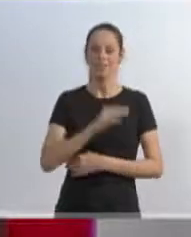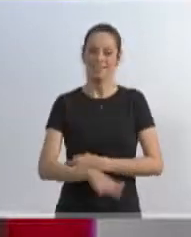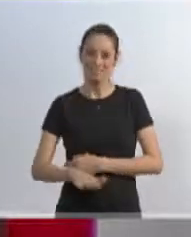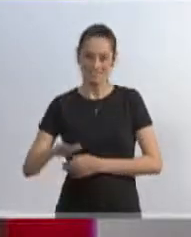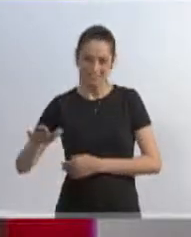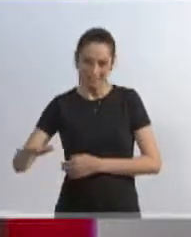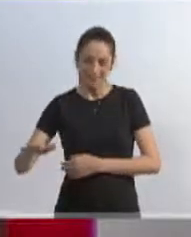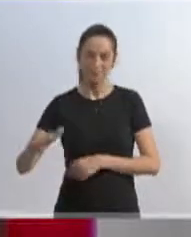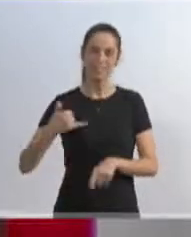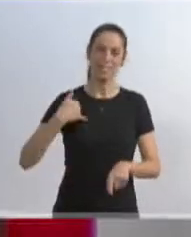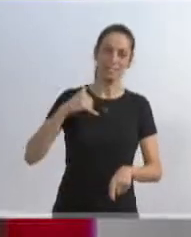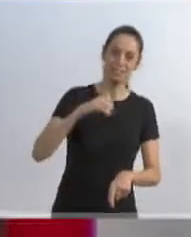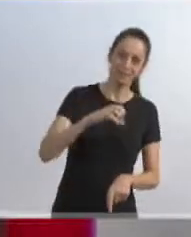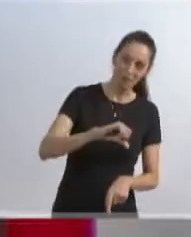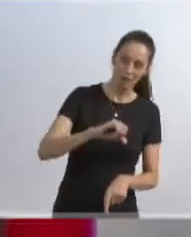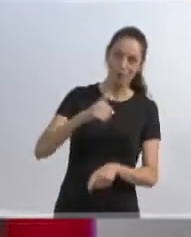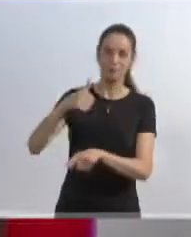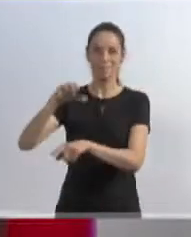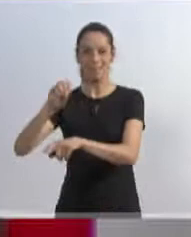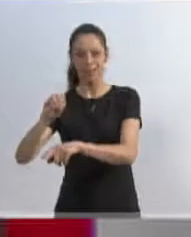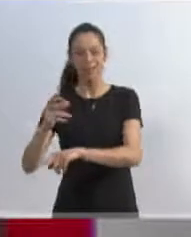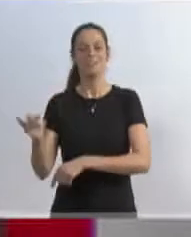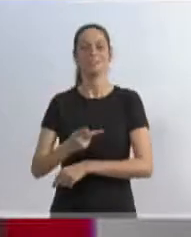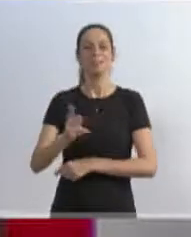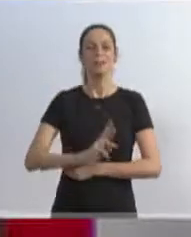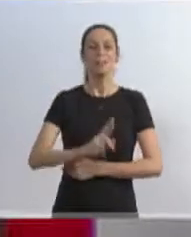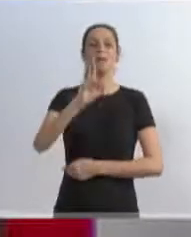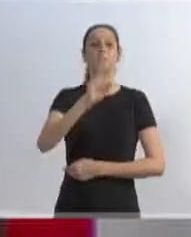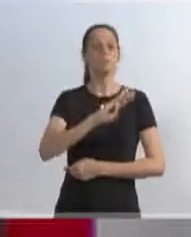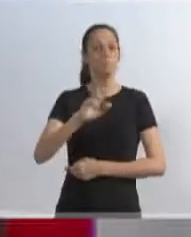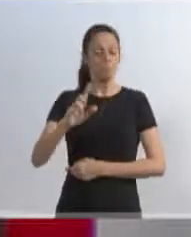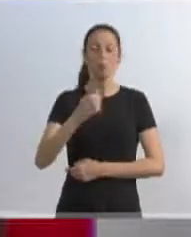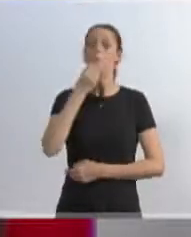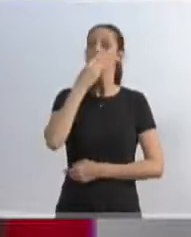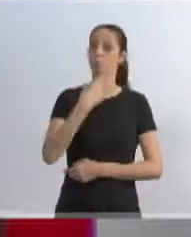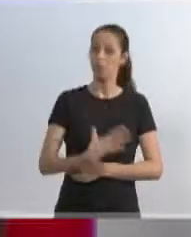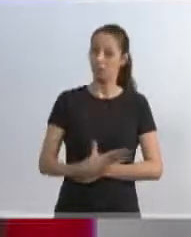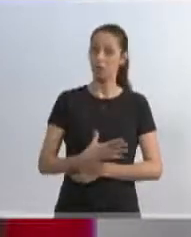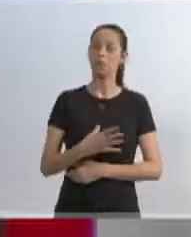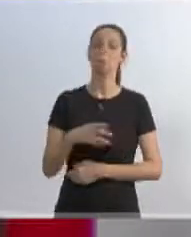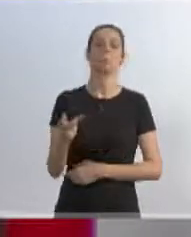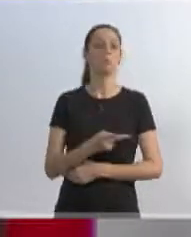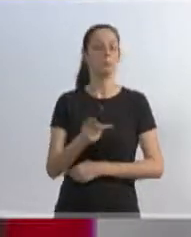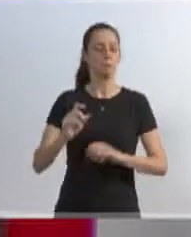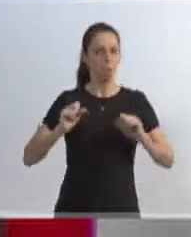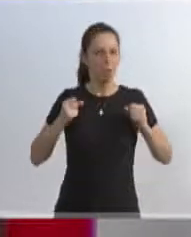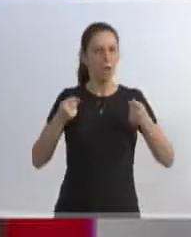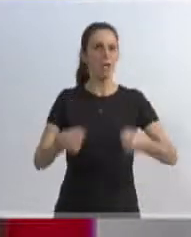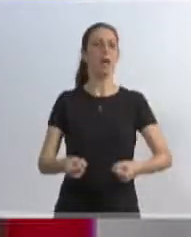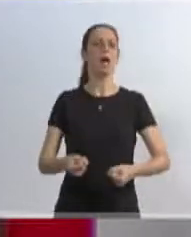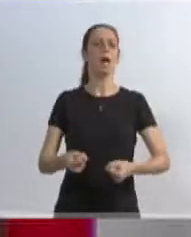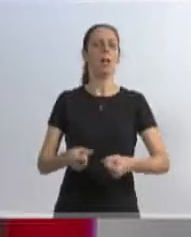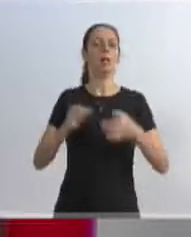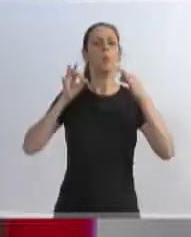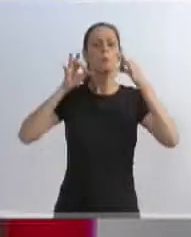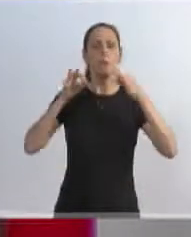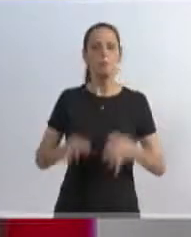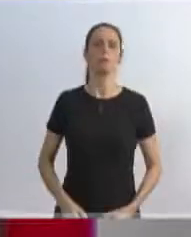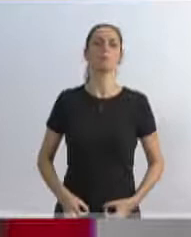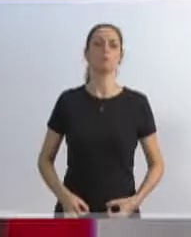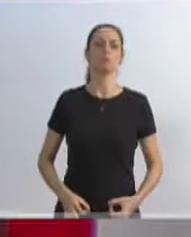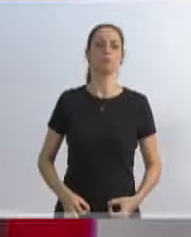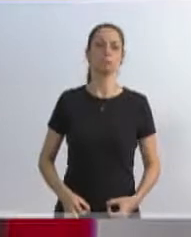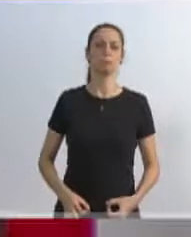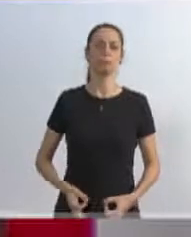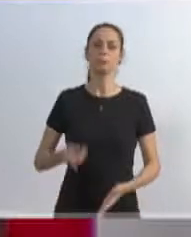e o Cainã de 9 anos, representando muito bem a nossa cidade, sim, com garra, com vontade e com honestidade,